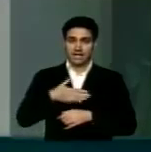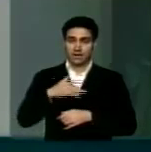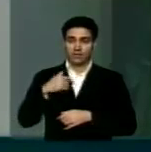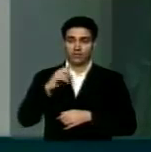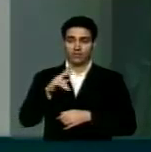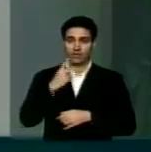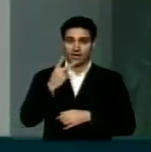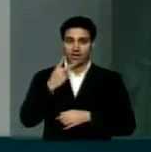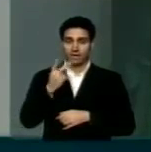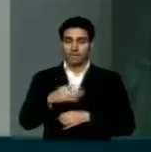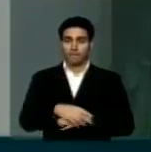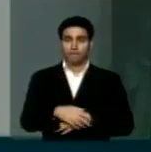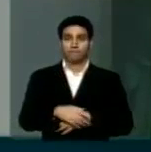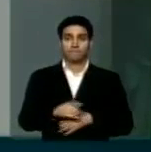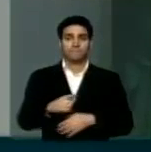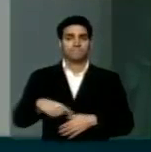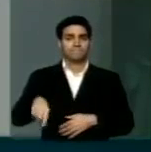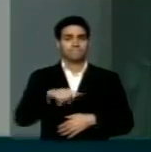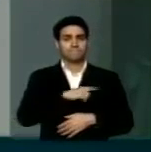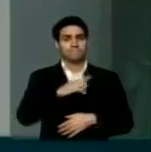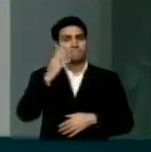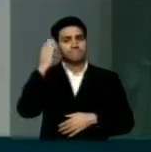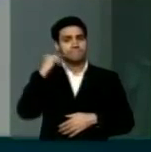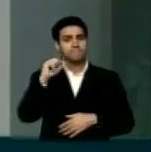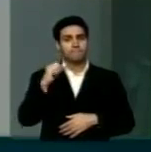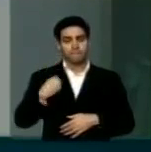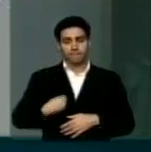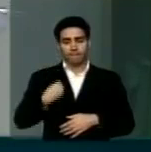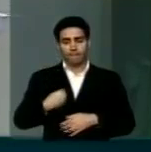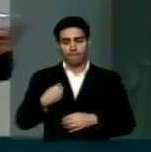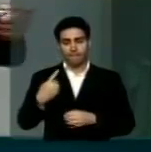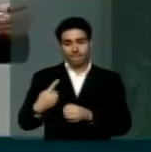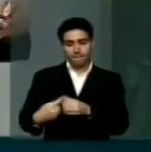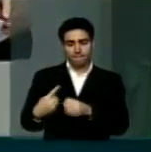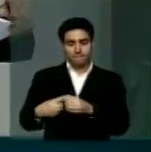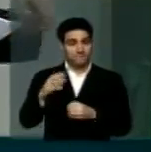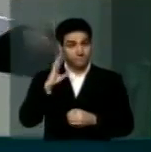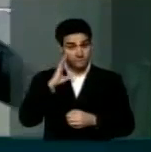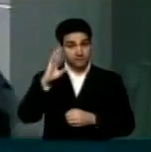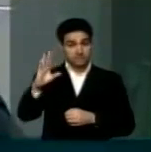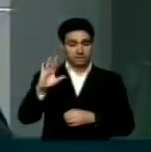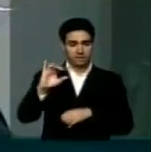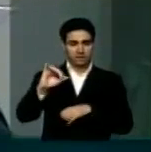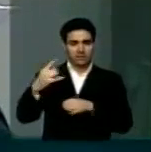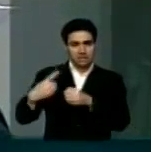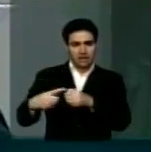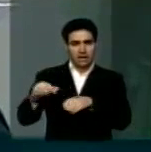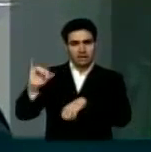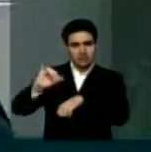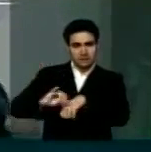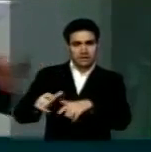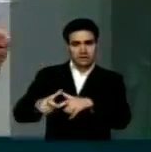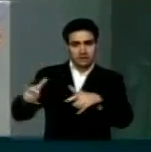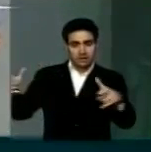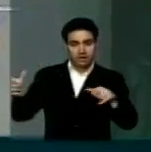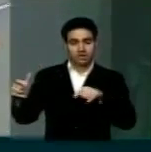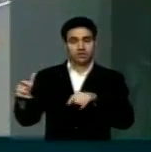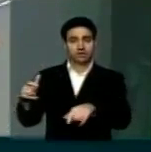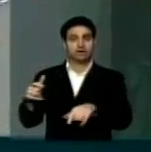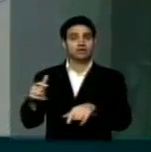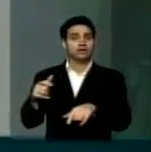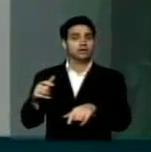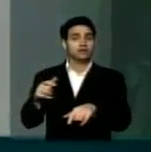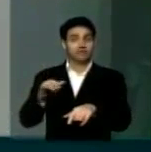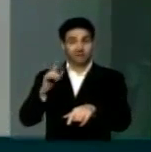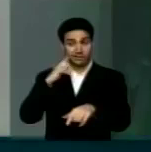hoje aqui. Nós sabemos que a vida nas cidades, sobretudo nas grandes centros urbanos, só é possível graças